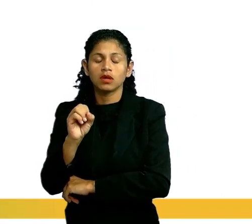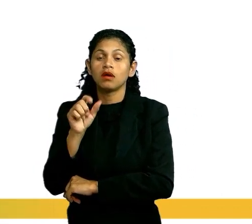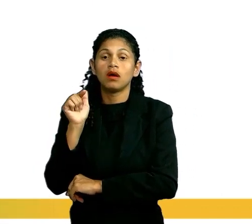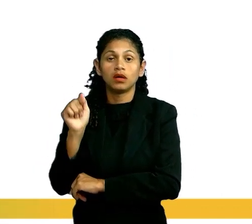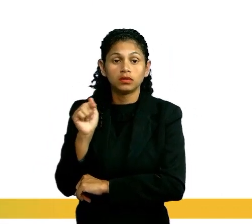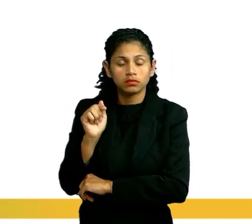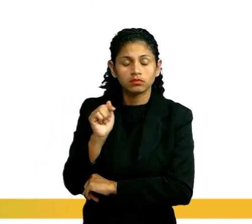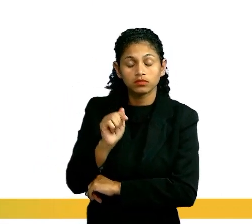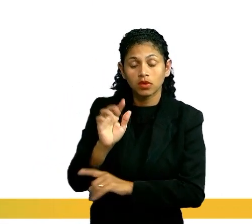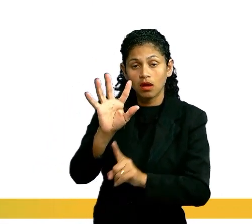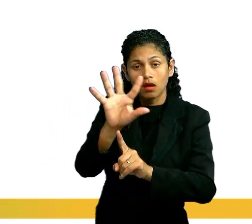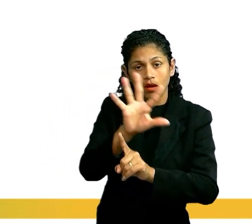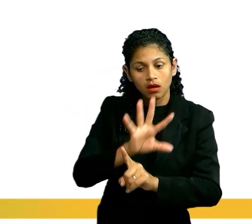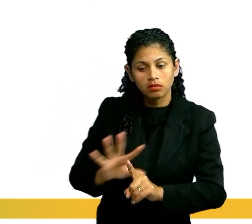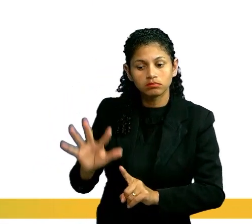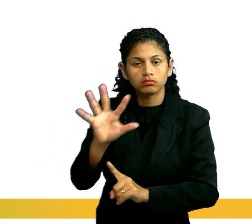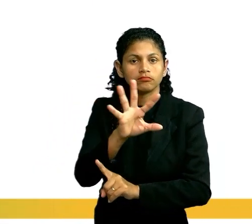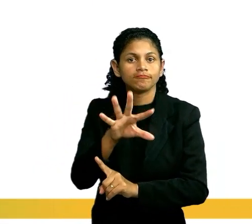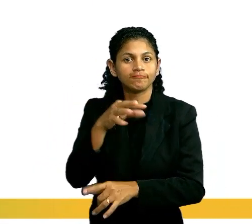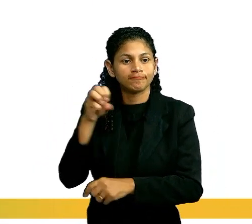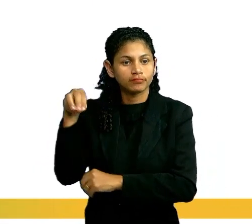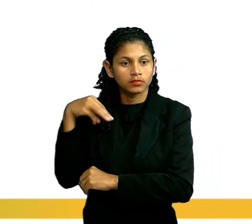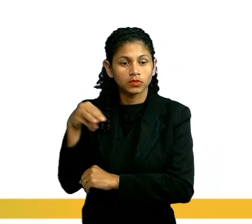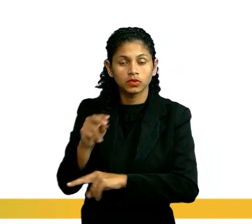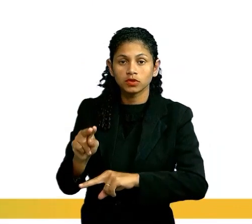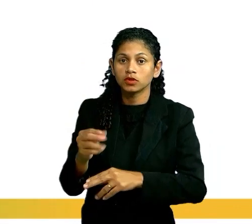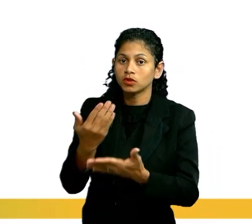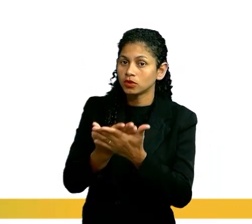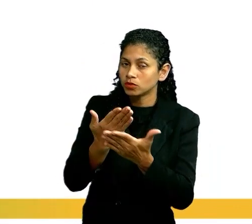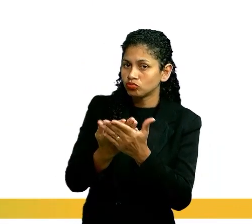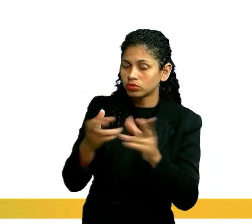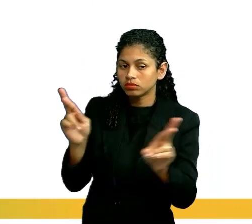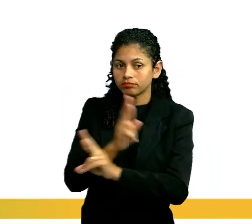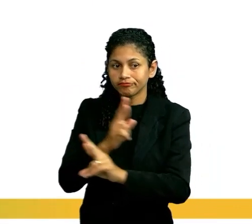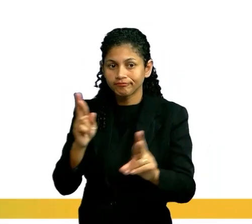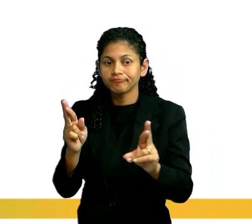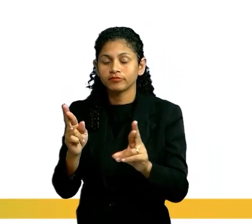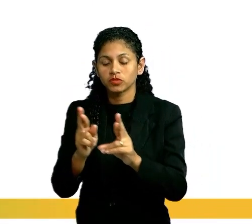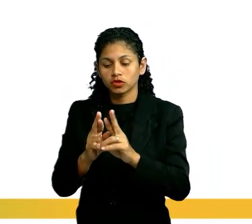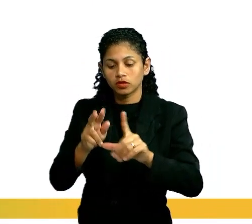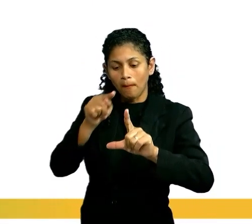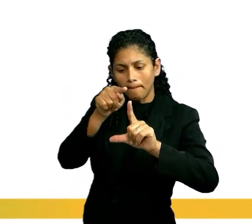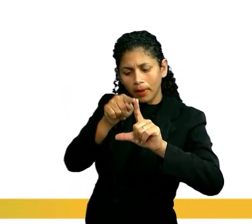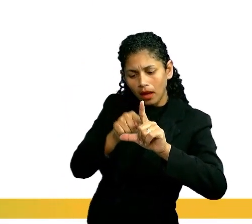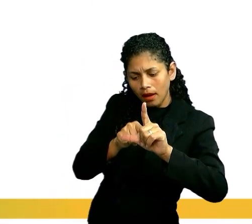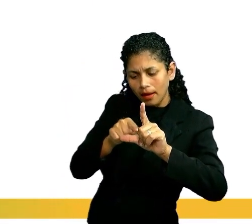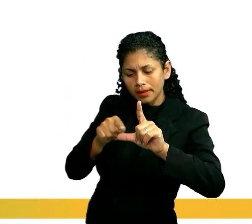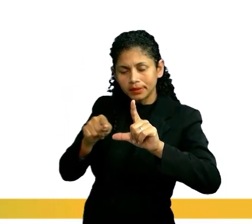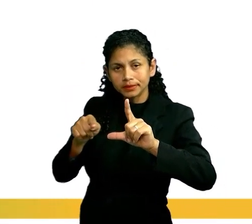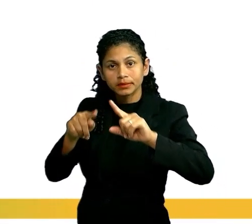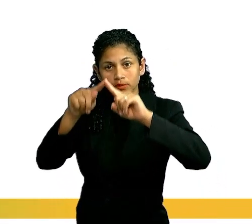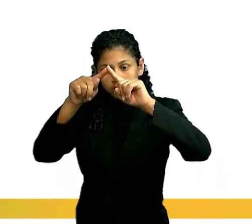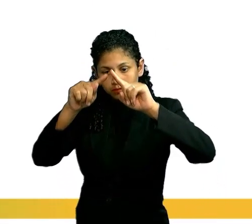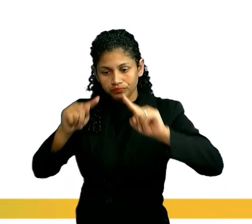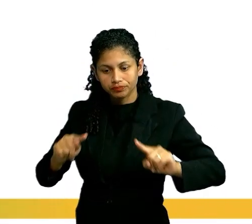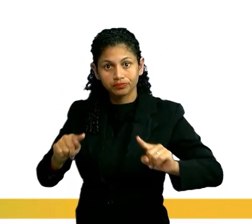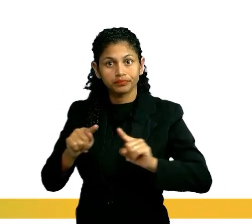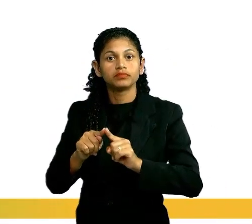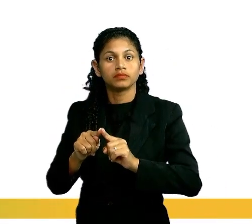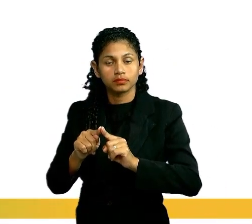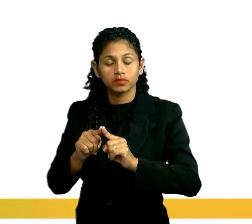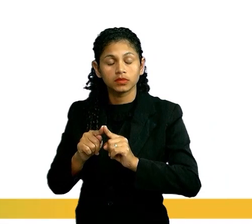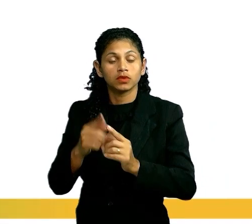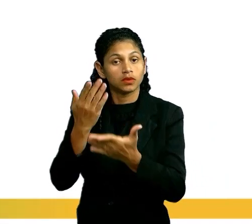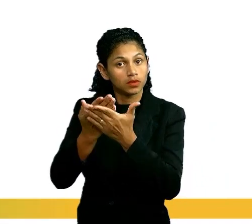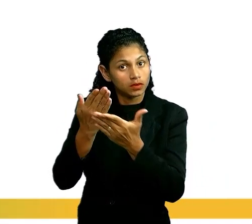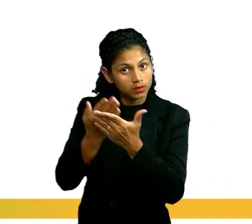área da matemática que estuda a relação entre as medidas dos ângulos do triângulo. E aqui a gente vai falar a respeito